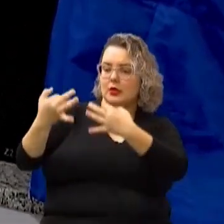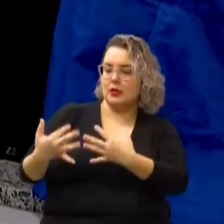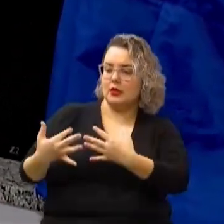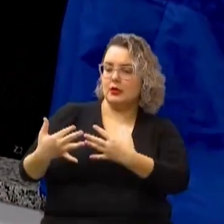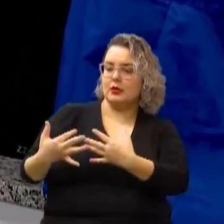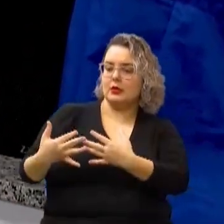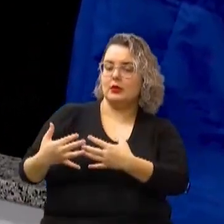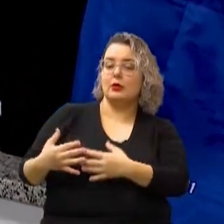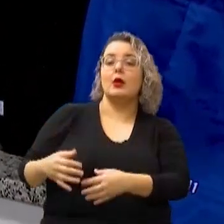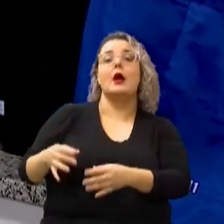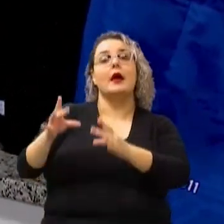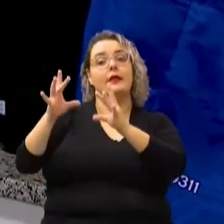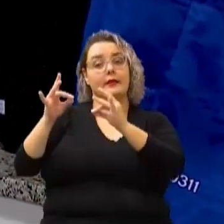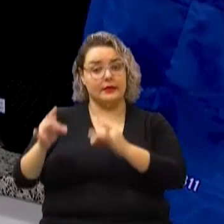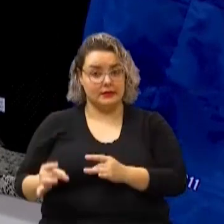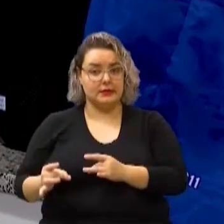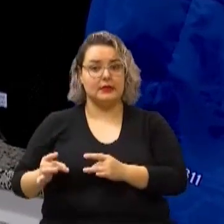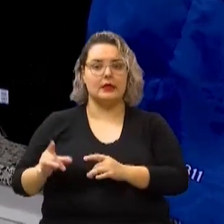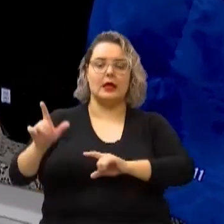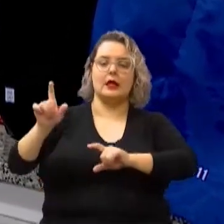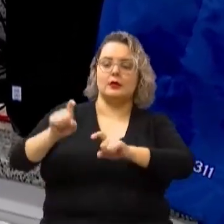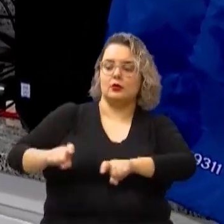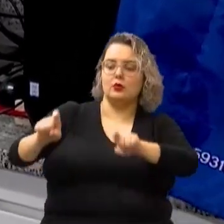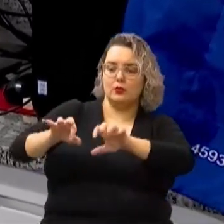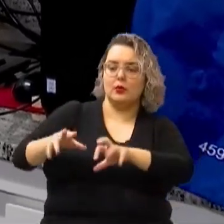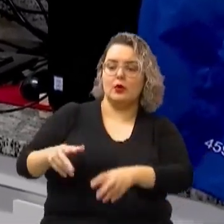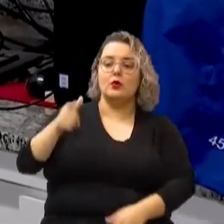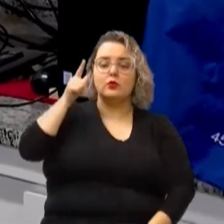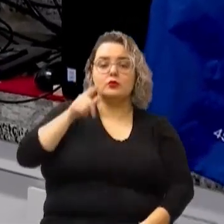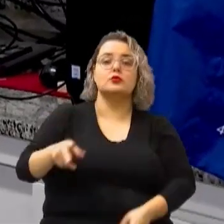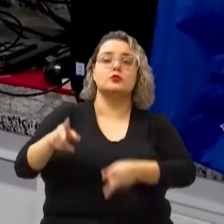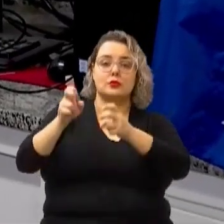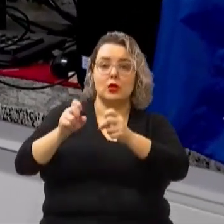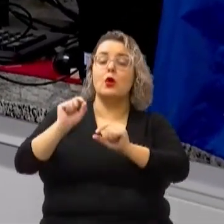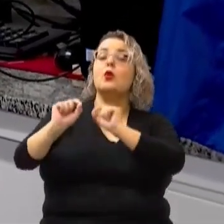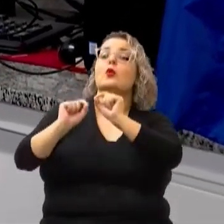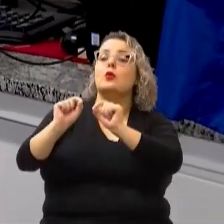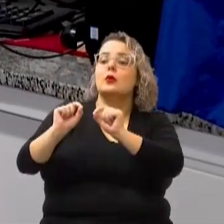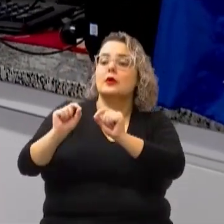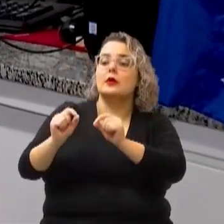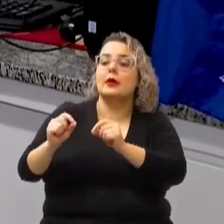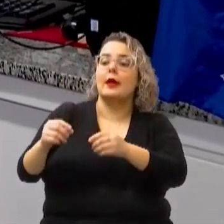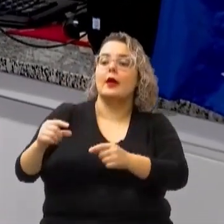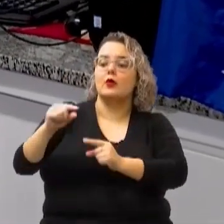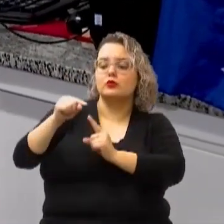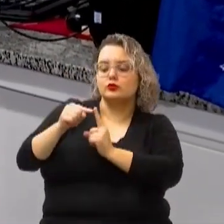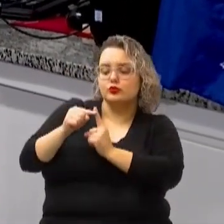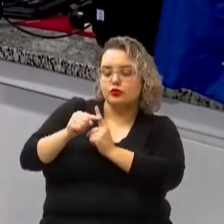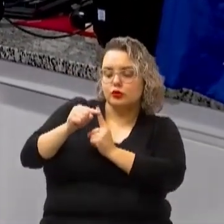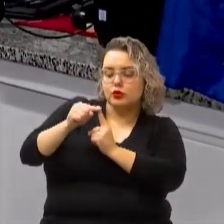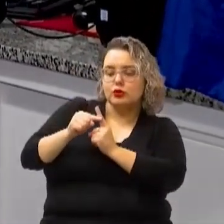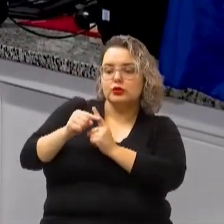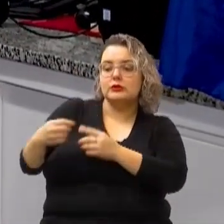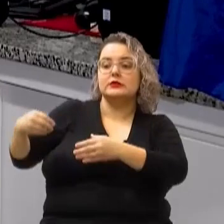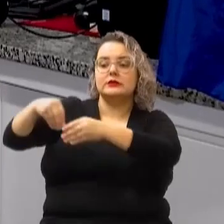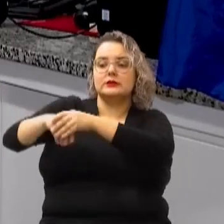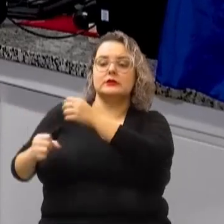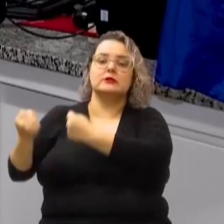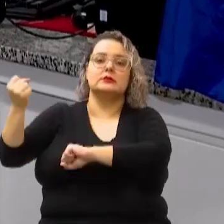professor explicou. Então, através desse espectro, eu consigo identificar o que eu teria que medir na indústria,